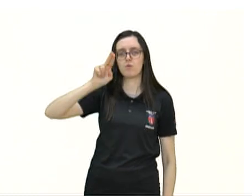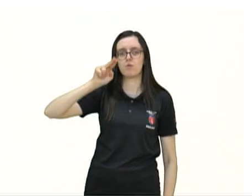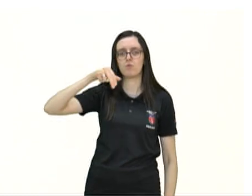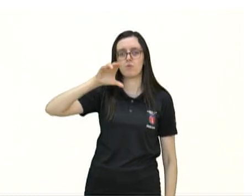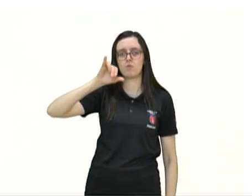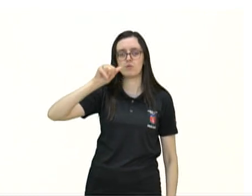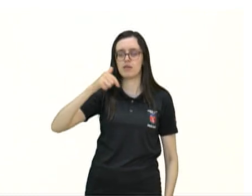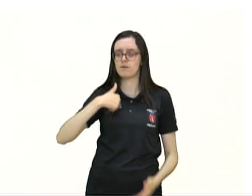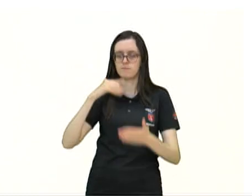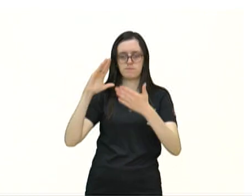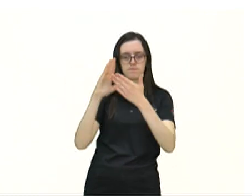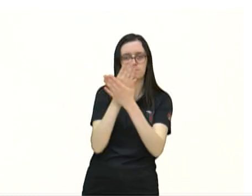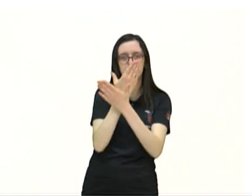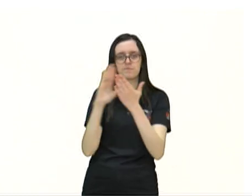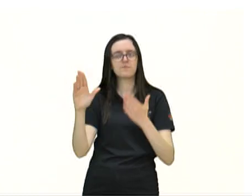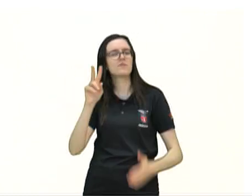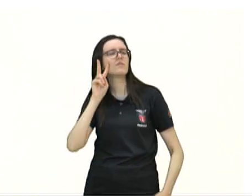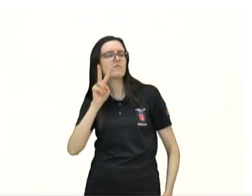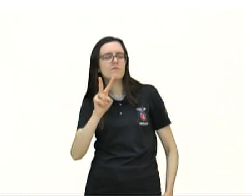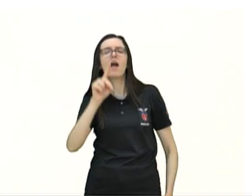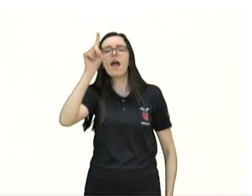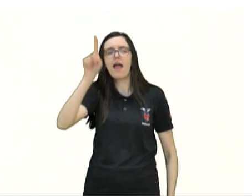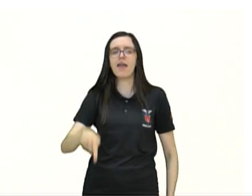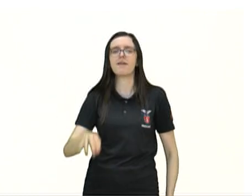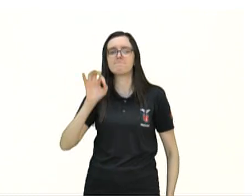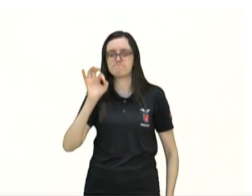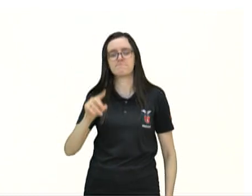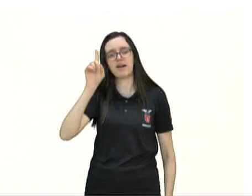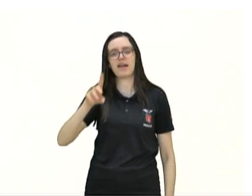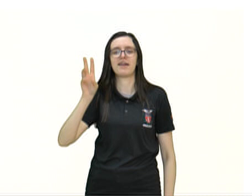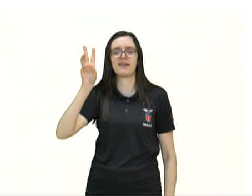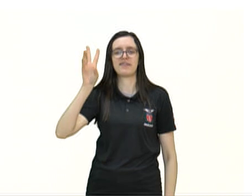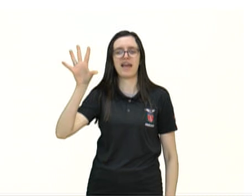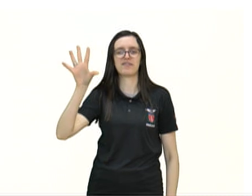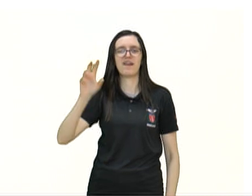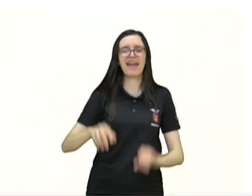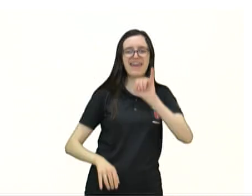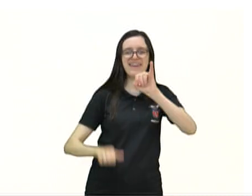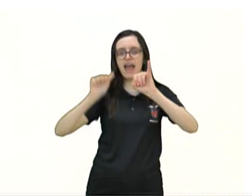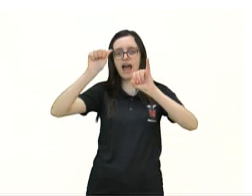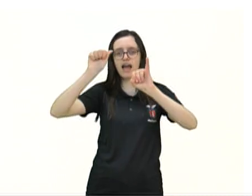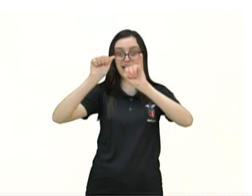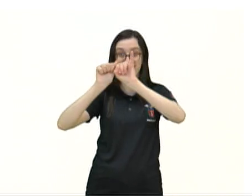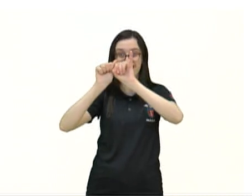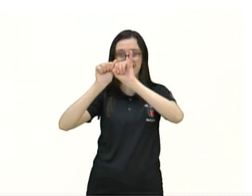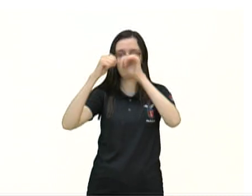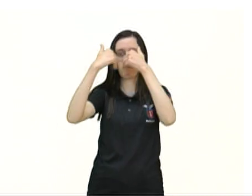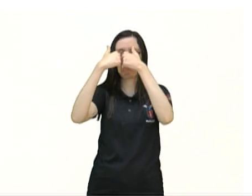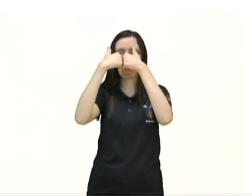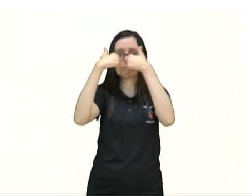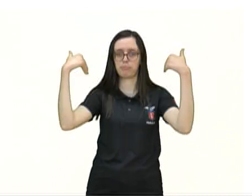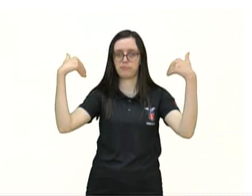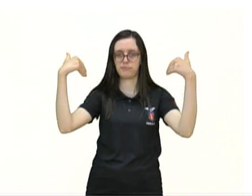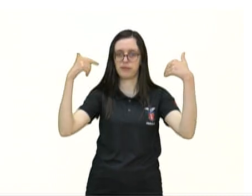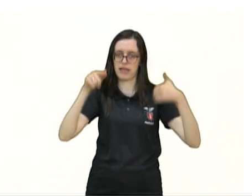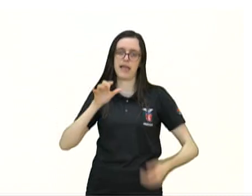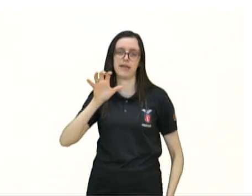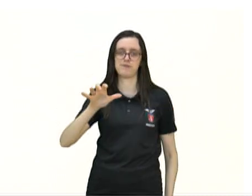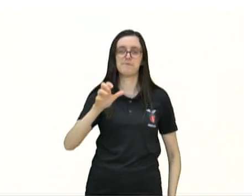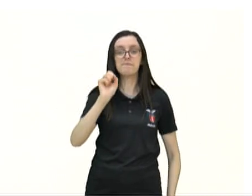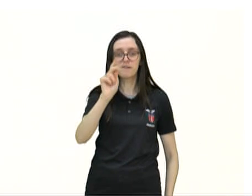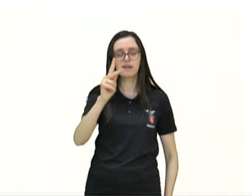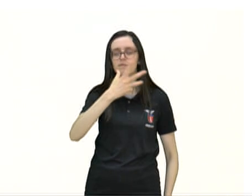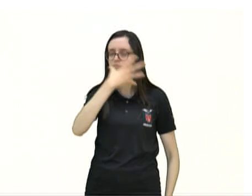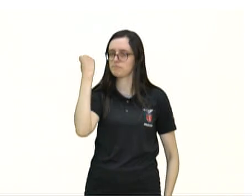minhas vogais, nós vamos ter ali um hiato, lembram? Hiato, vogais separadas, ok?